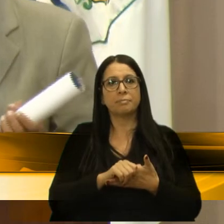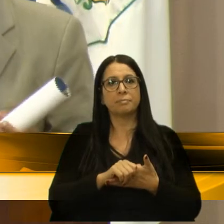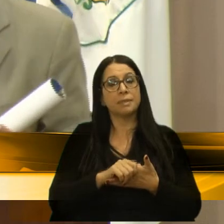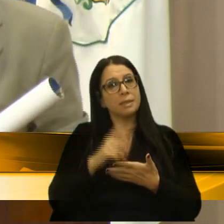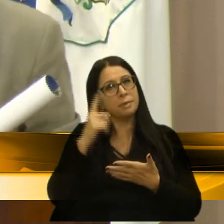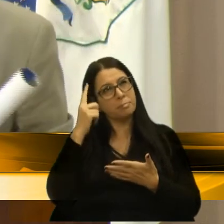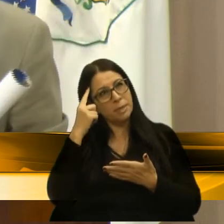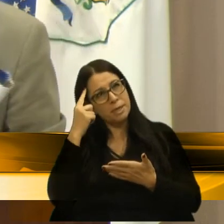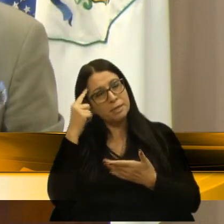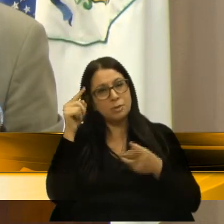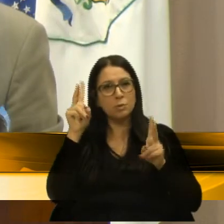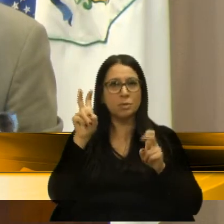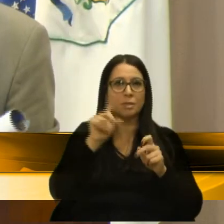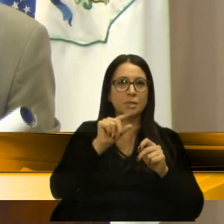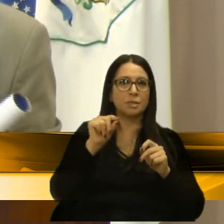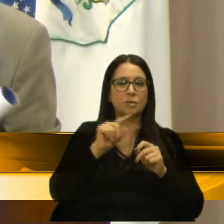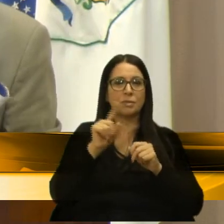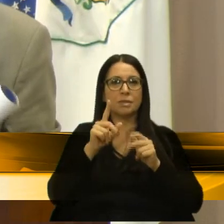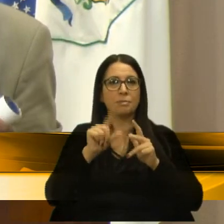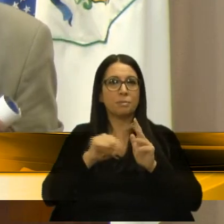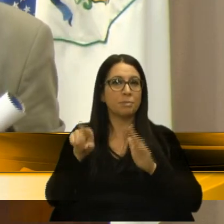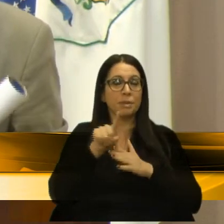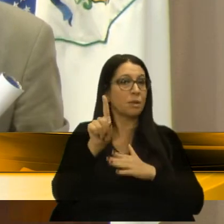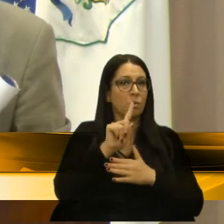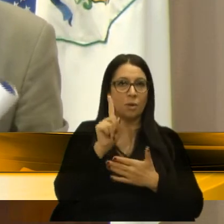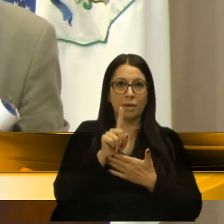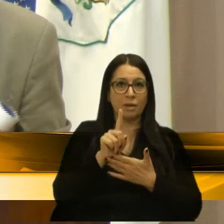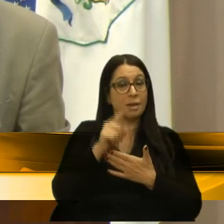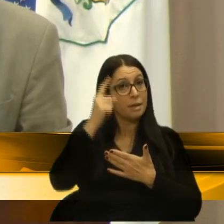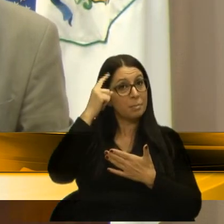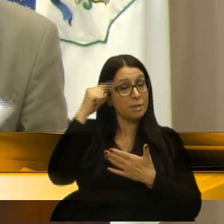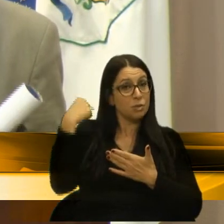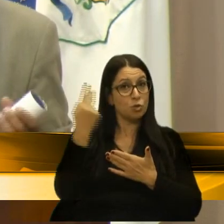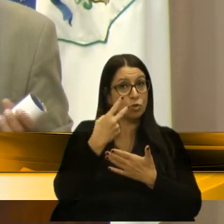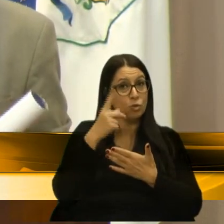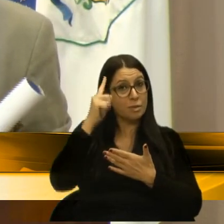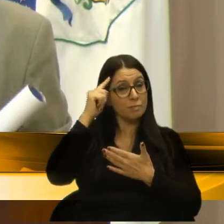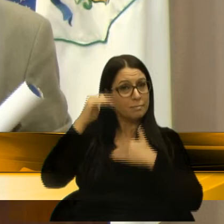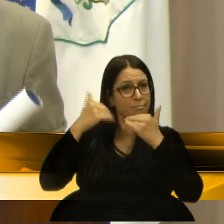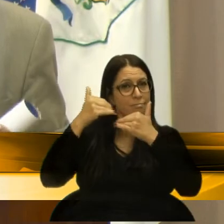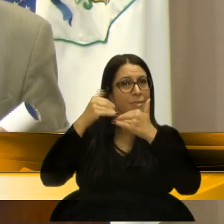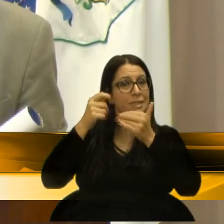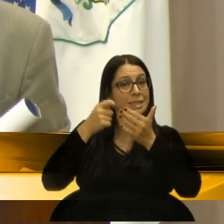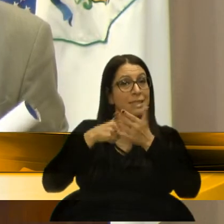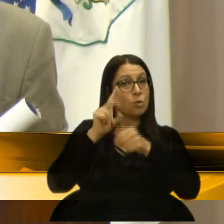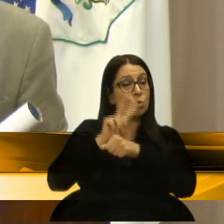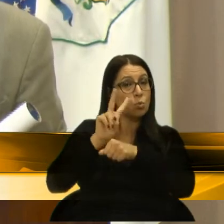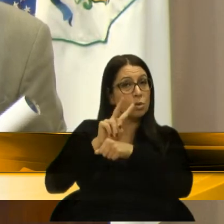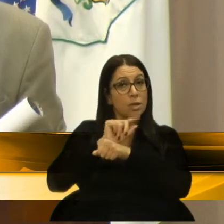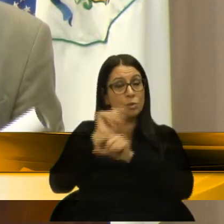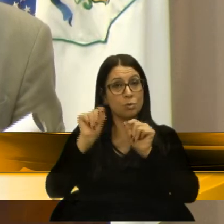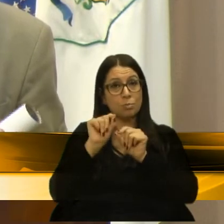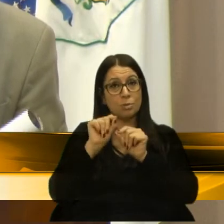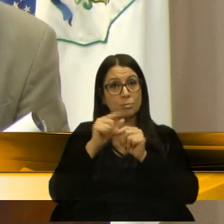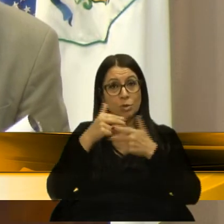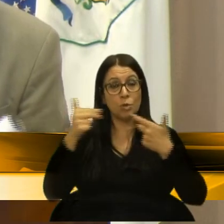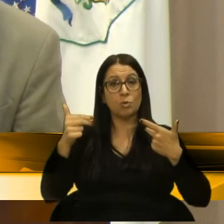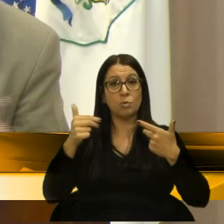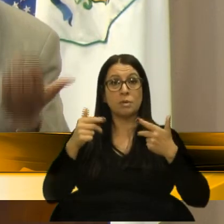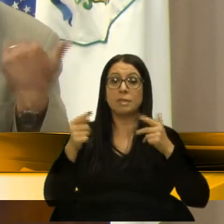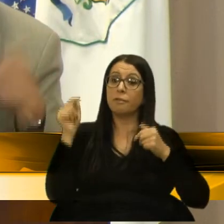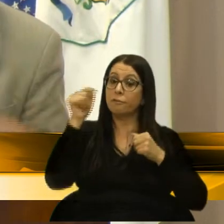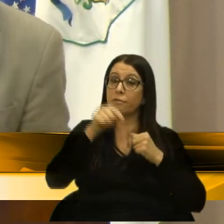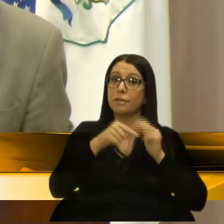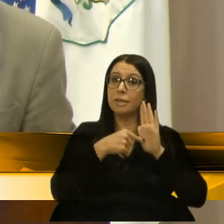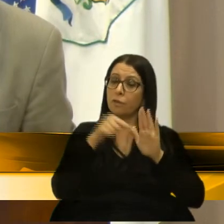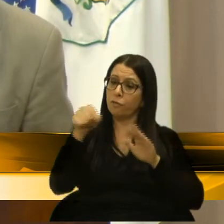Parece um assunto ameno, mas não é ameno, não. Penso que nós temos que cada vez mais ter cuidado sobre isso, porque as coisas estão vindo. Eu estava